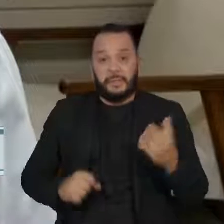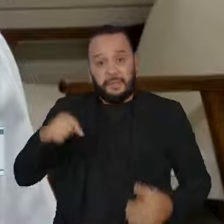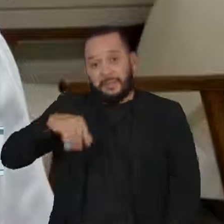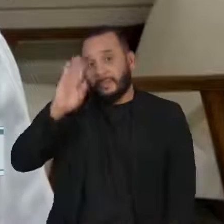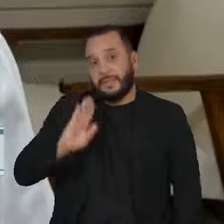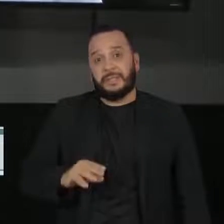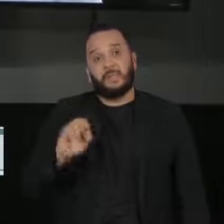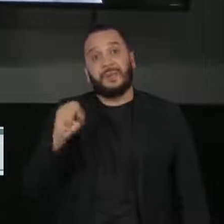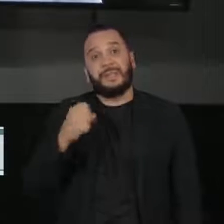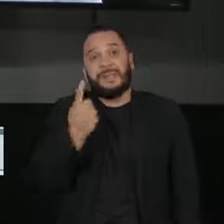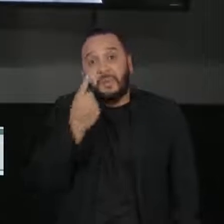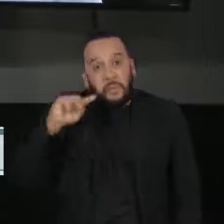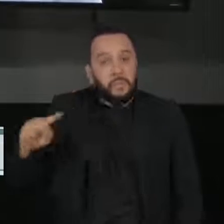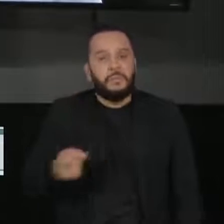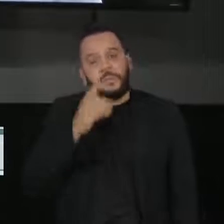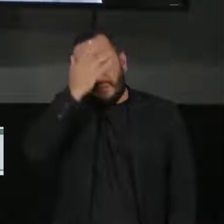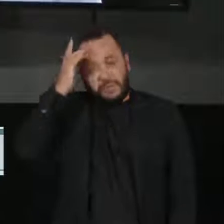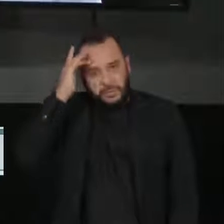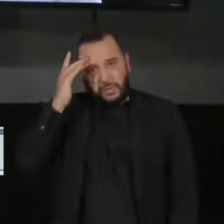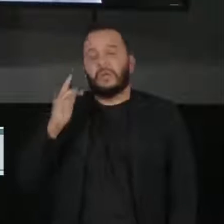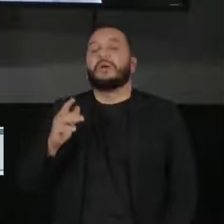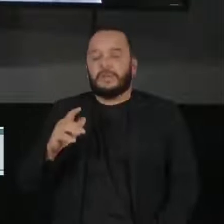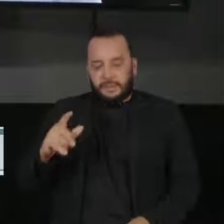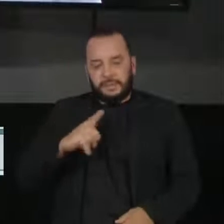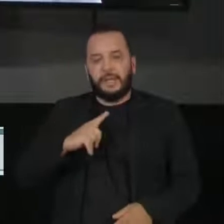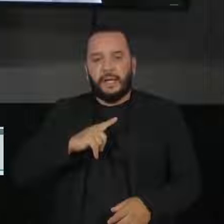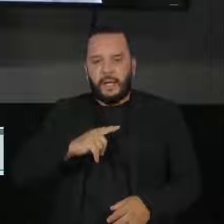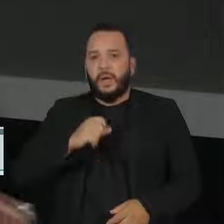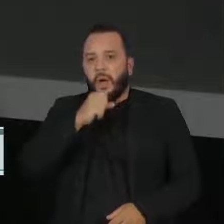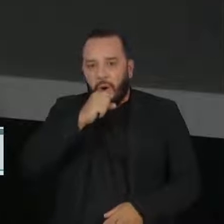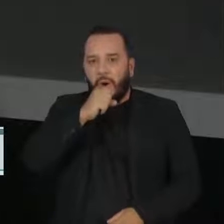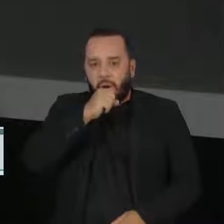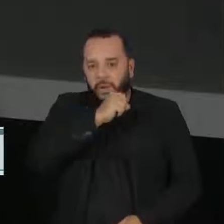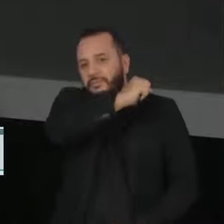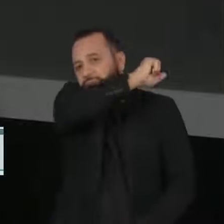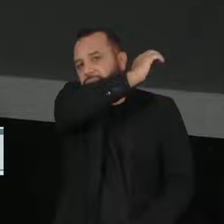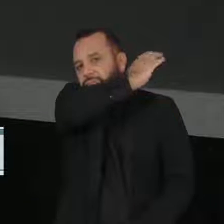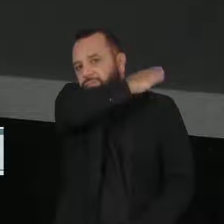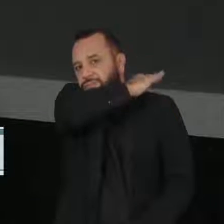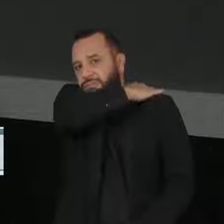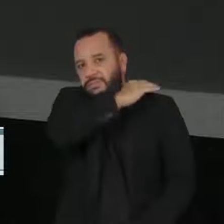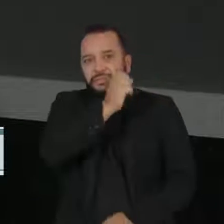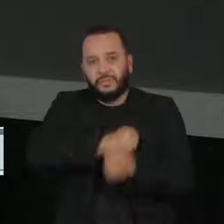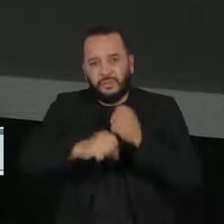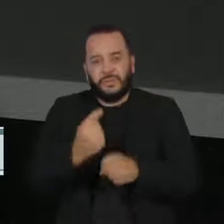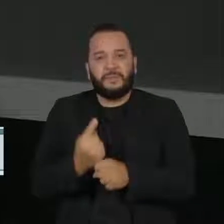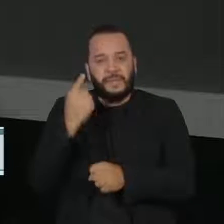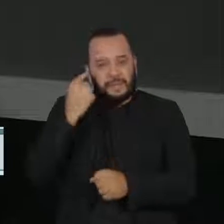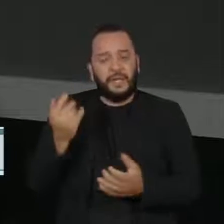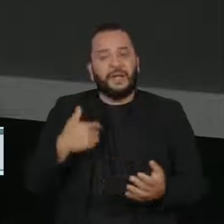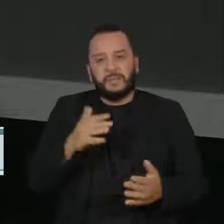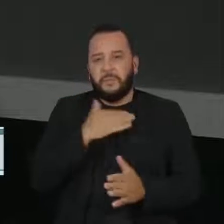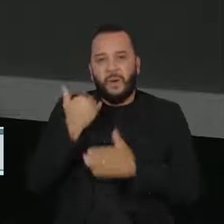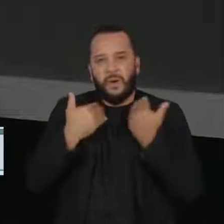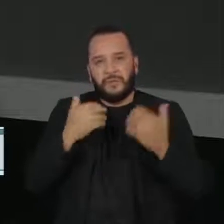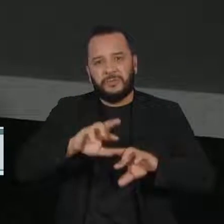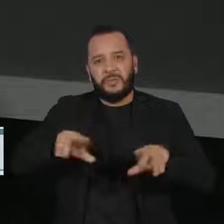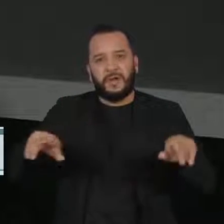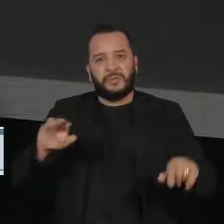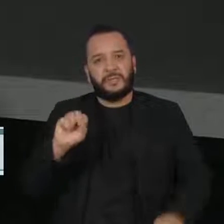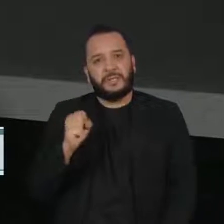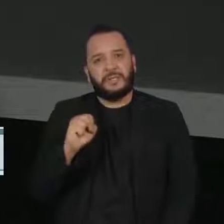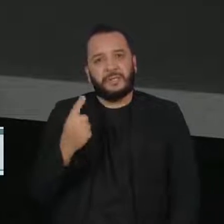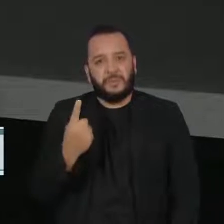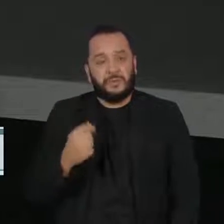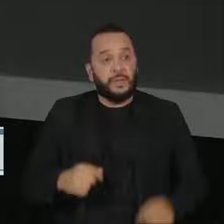81 mil casos de tuberculose ano passado e mais de 5 mil óbitos. Eu tenho aqui o dado também que o Brasil é o país das Américas com